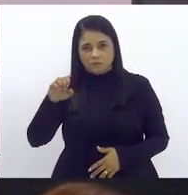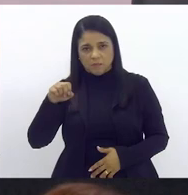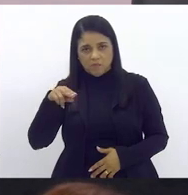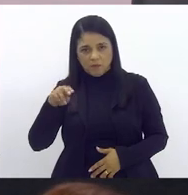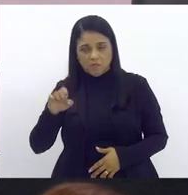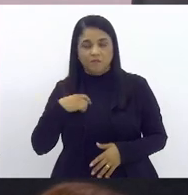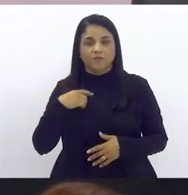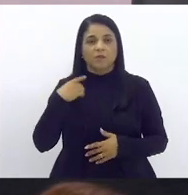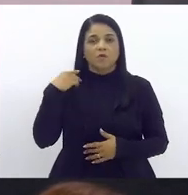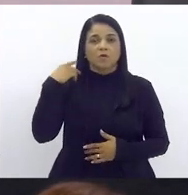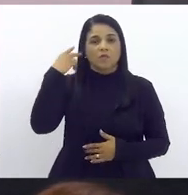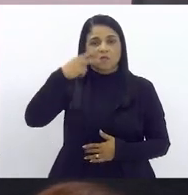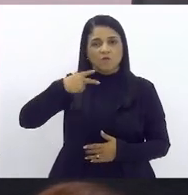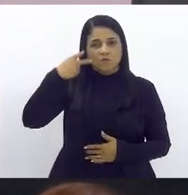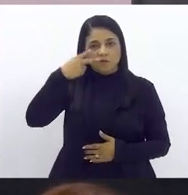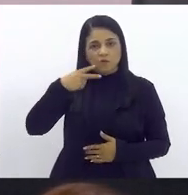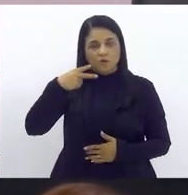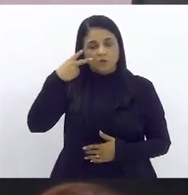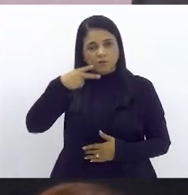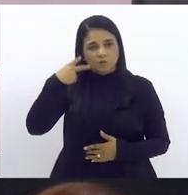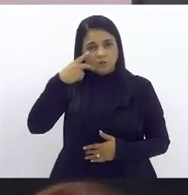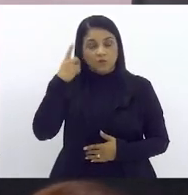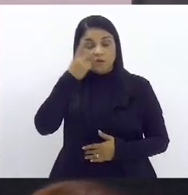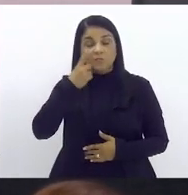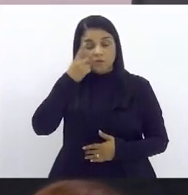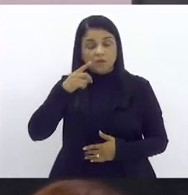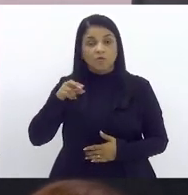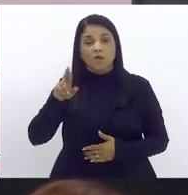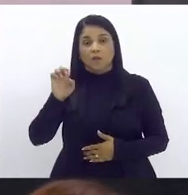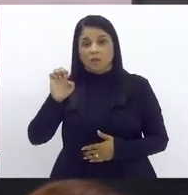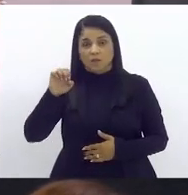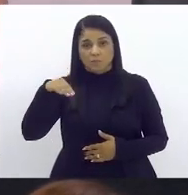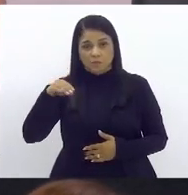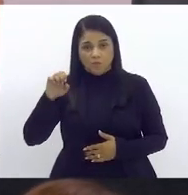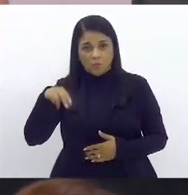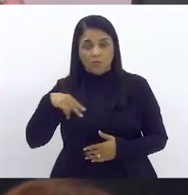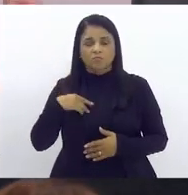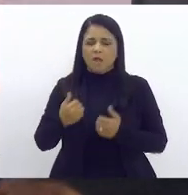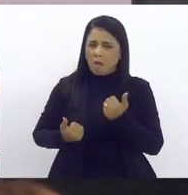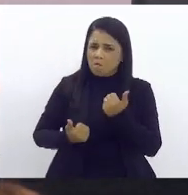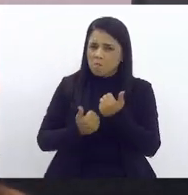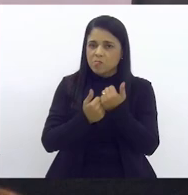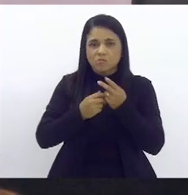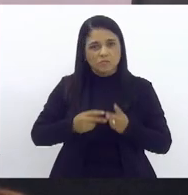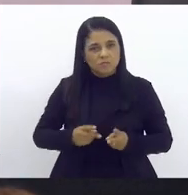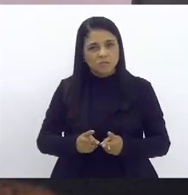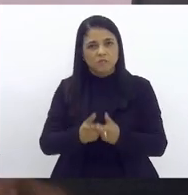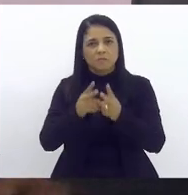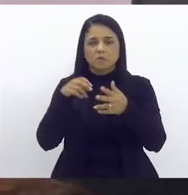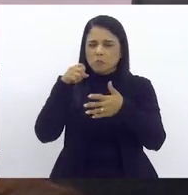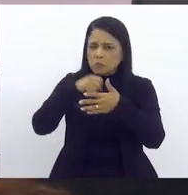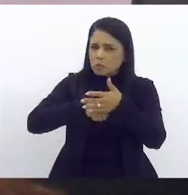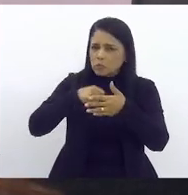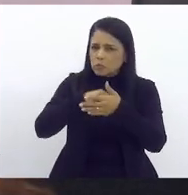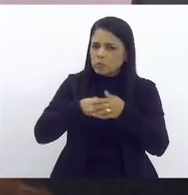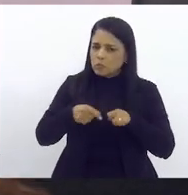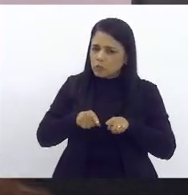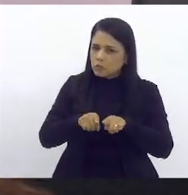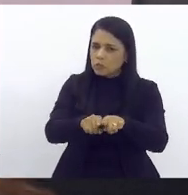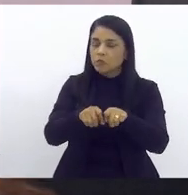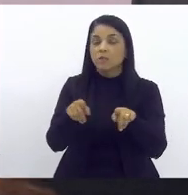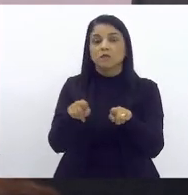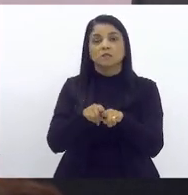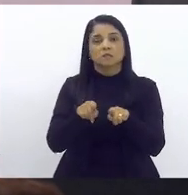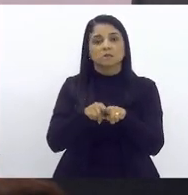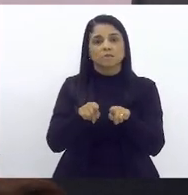do vereador Raymond, do deputado Raymond, que sempre nos apoiou, sempre esteve na luta conosco. E venho